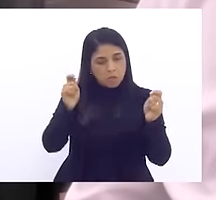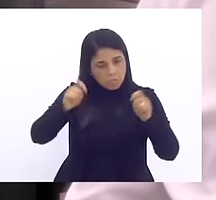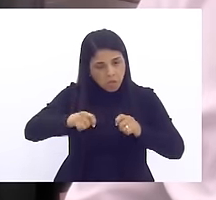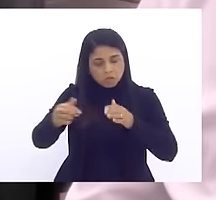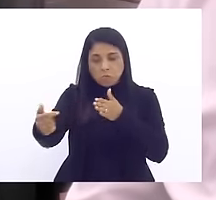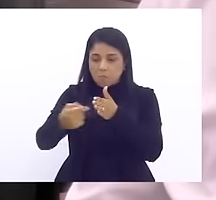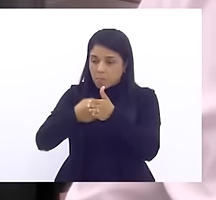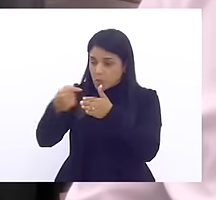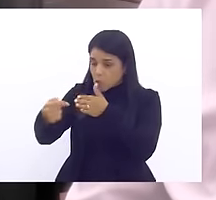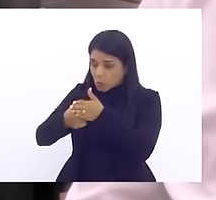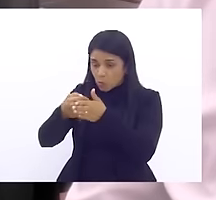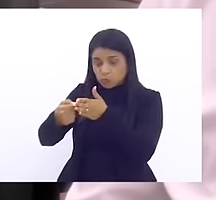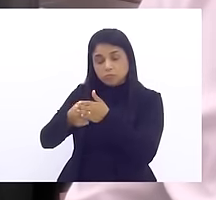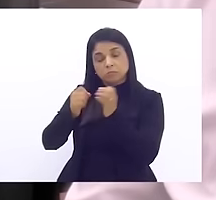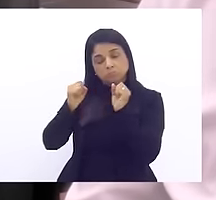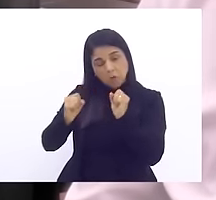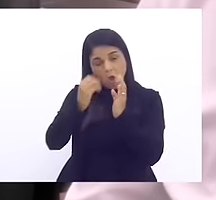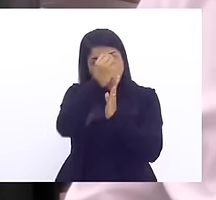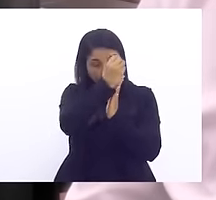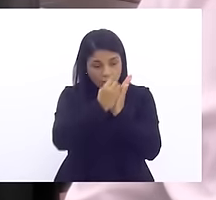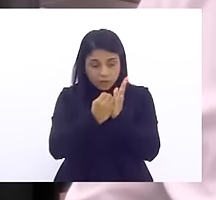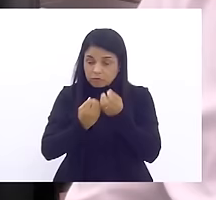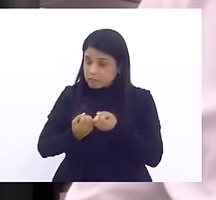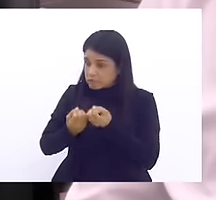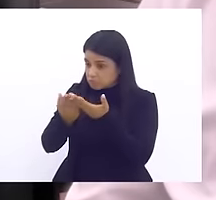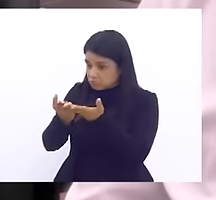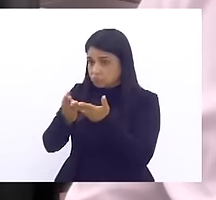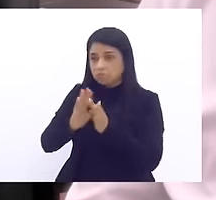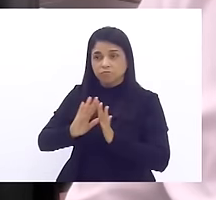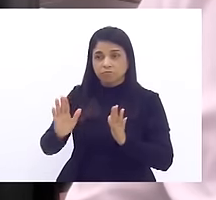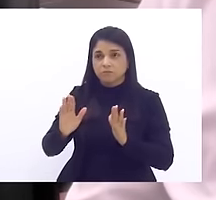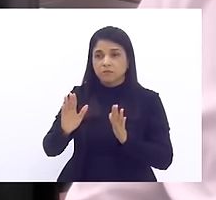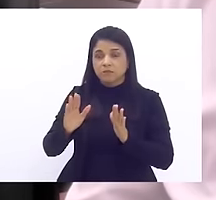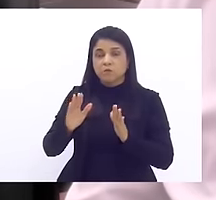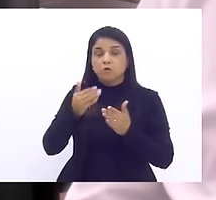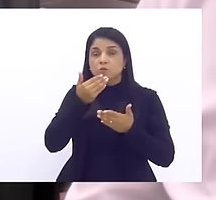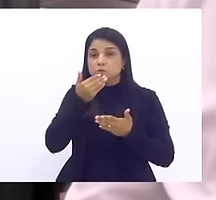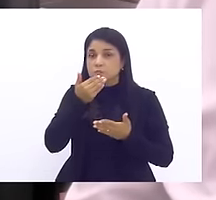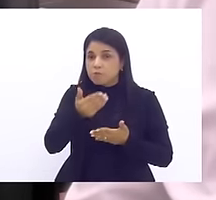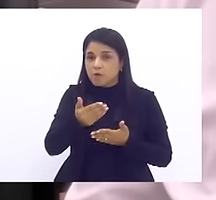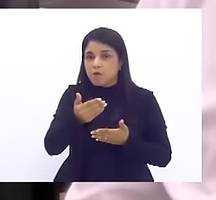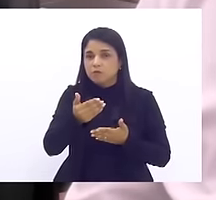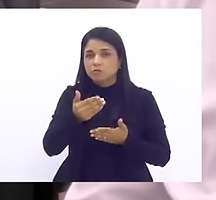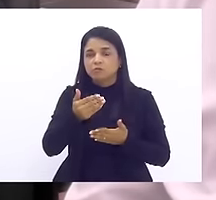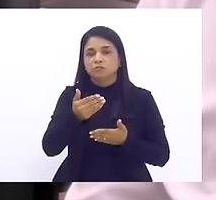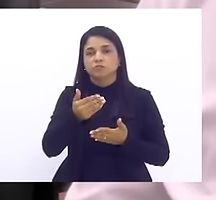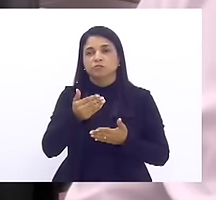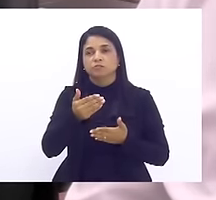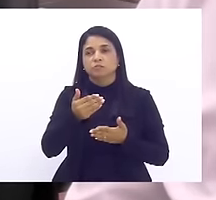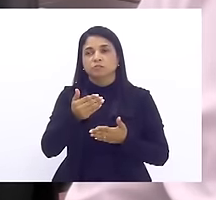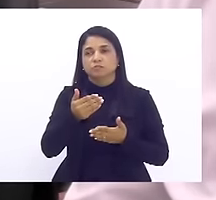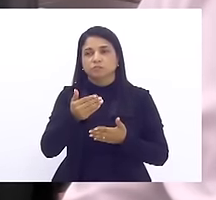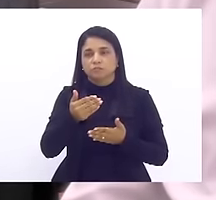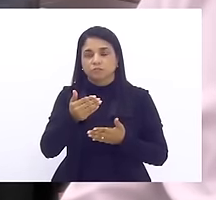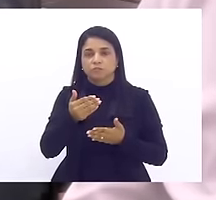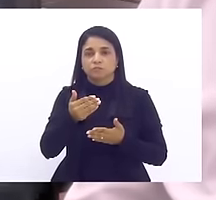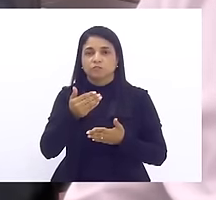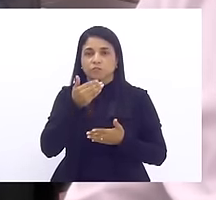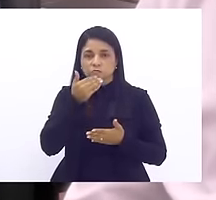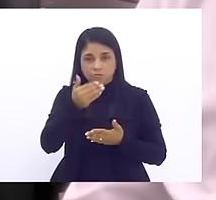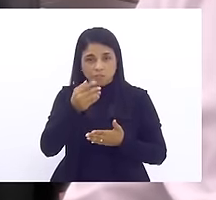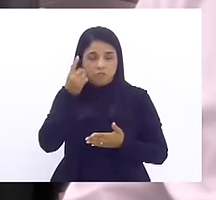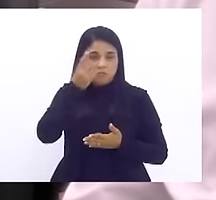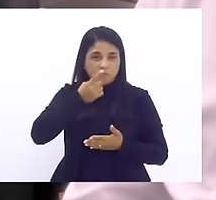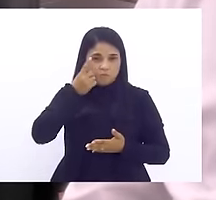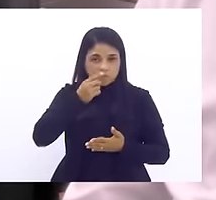questionamentos que o Senhor nos trouxerem tanto que o que a gente solicita no pedido de vista que obra